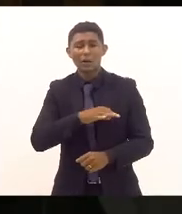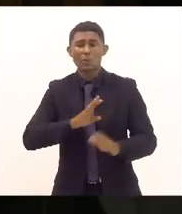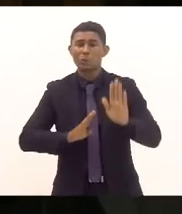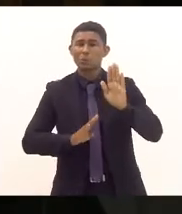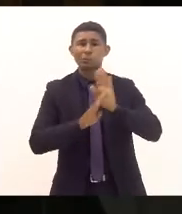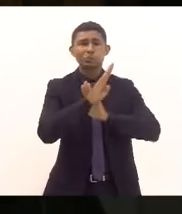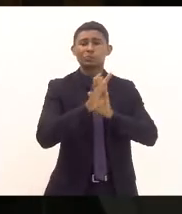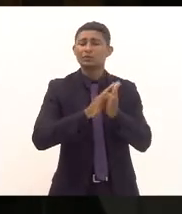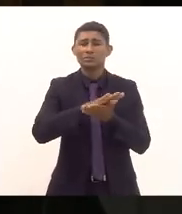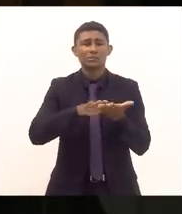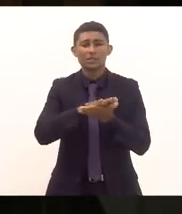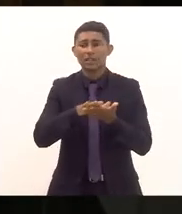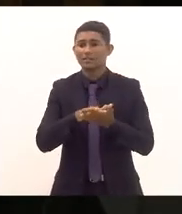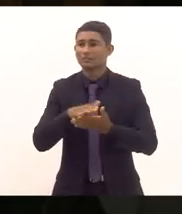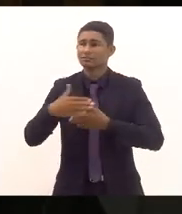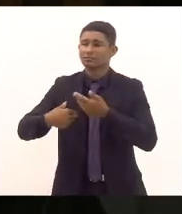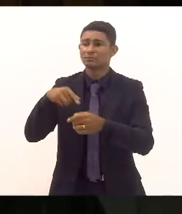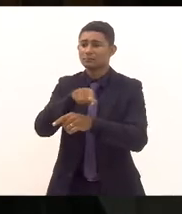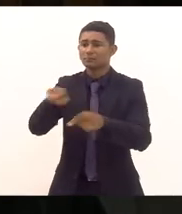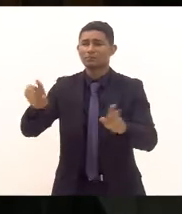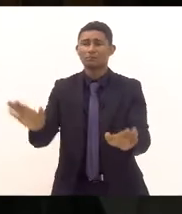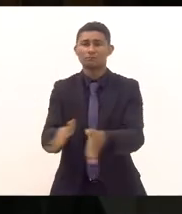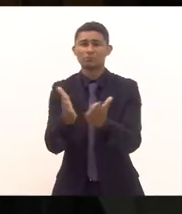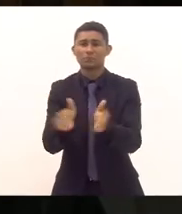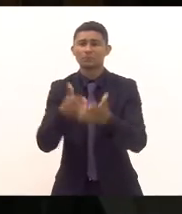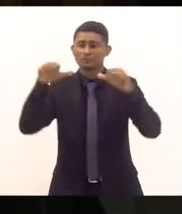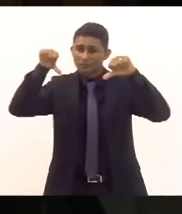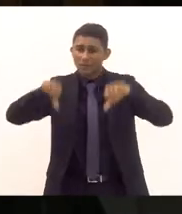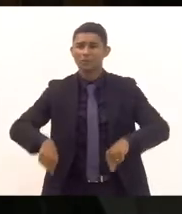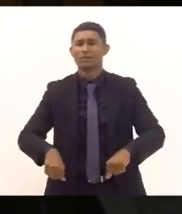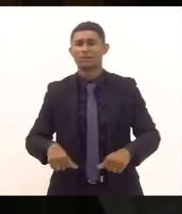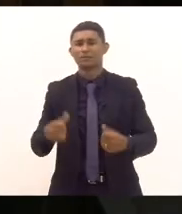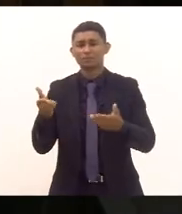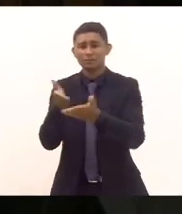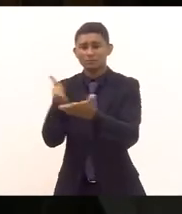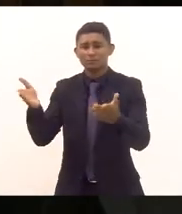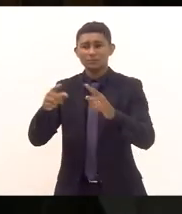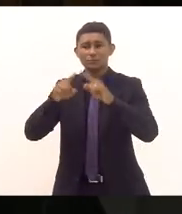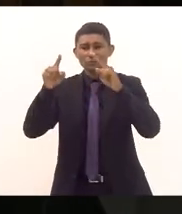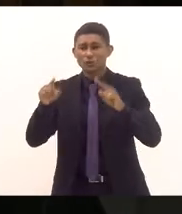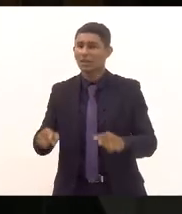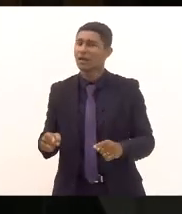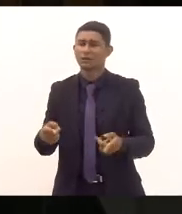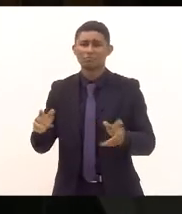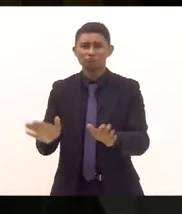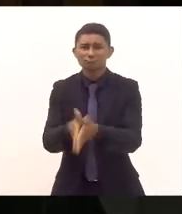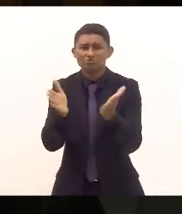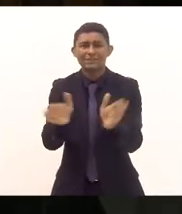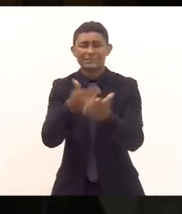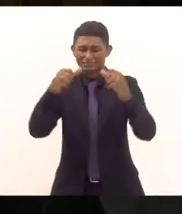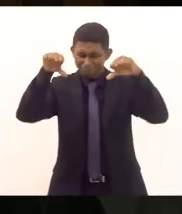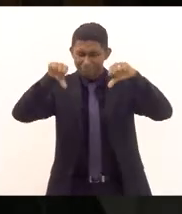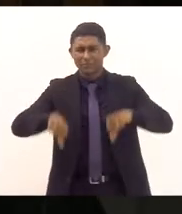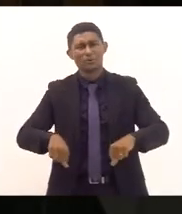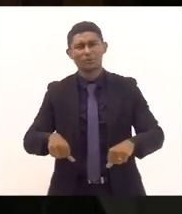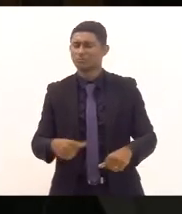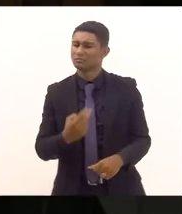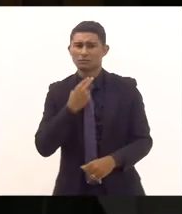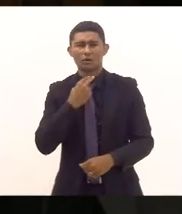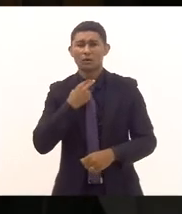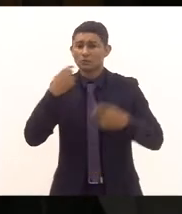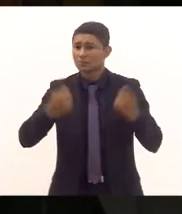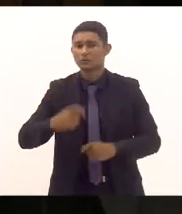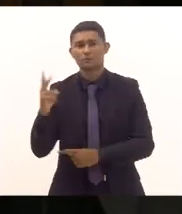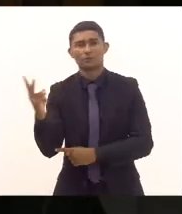de outra forma que é um processo de empobrecimento o servidor de Campos dos Goytacazes não merecem empobrecer ele merece ser valorizado